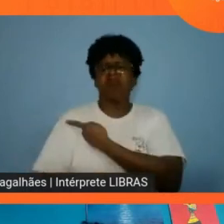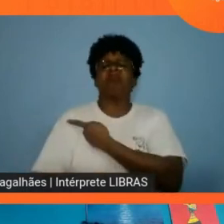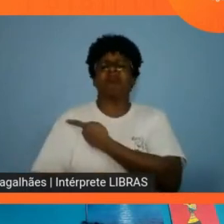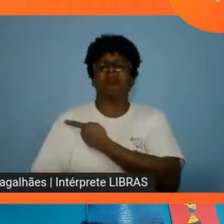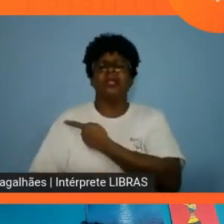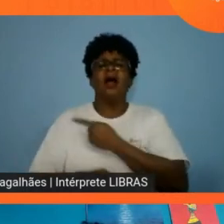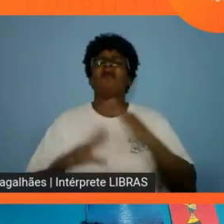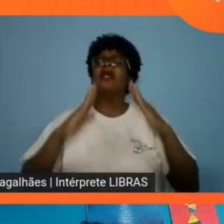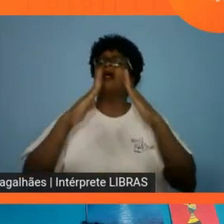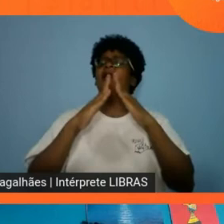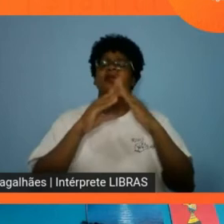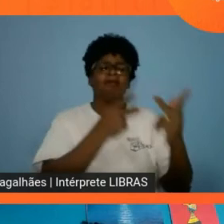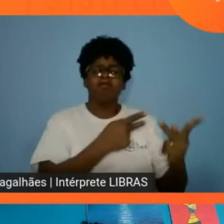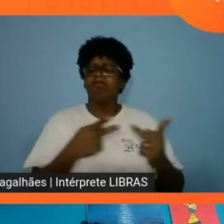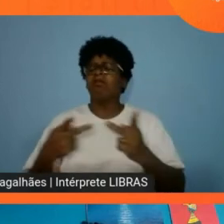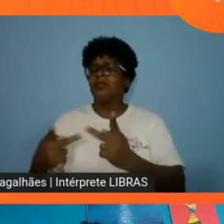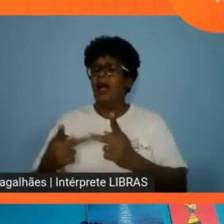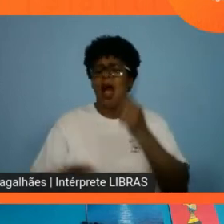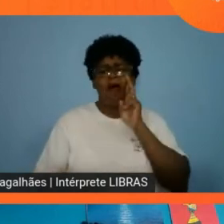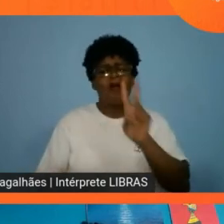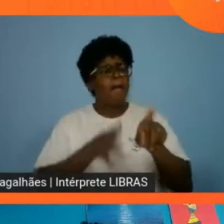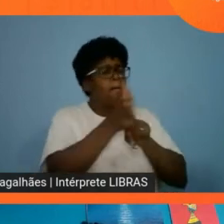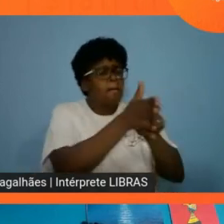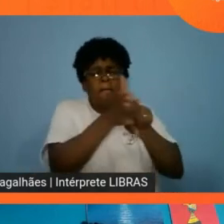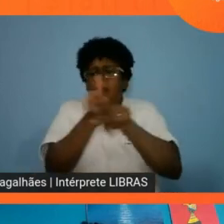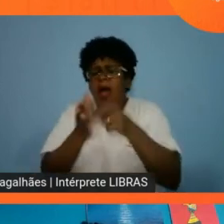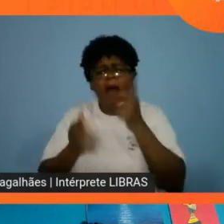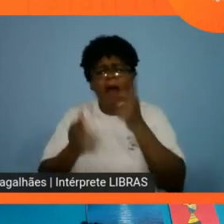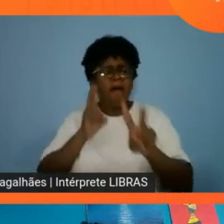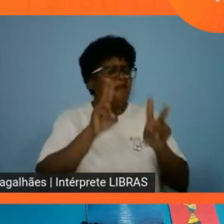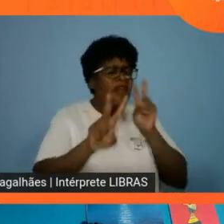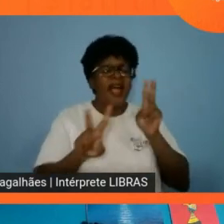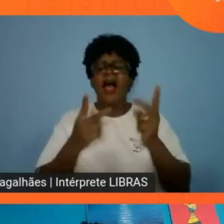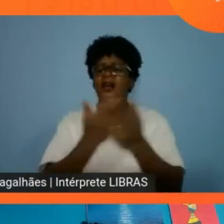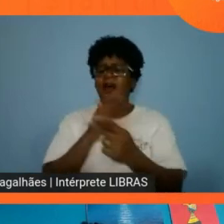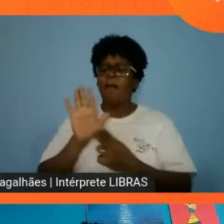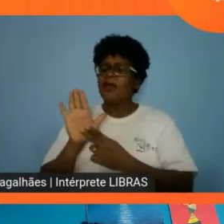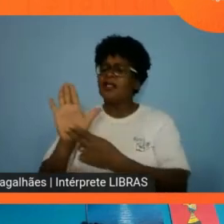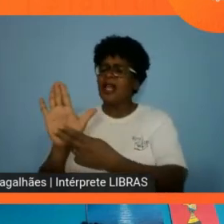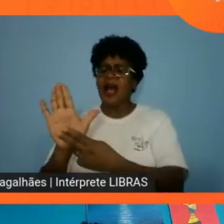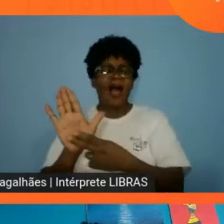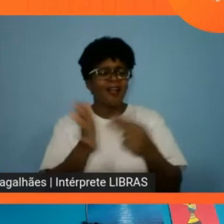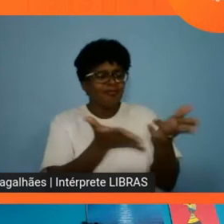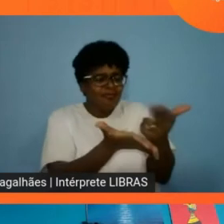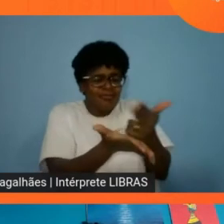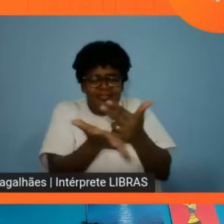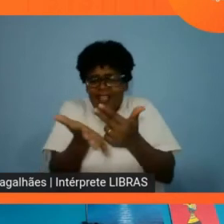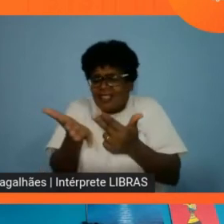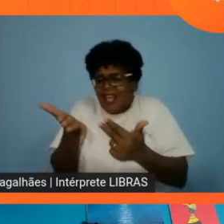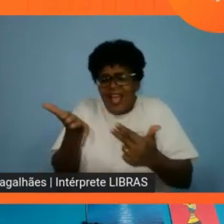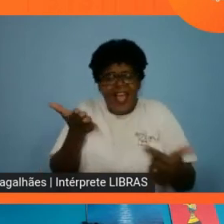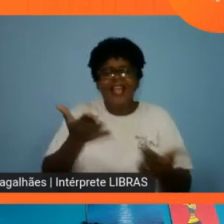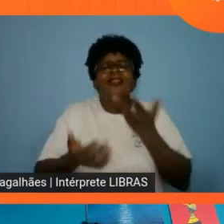na casa de minha mãe revirar algumas coisas antigas e ela começou a me mostrar os cartões, os desenhos que eu fazia de infância